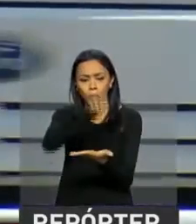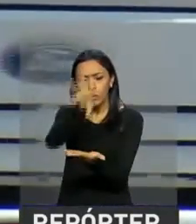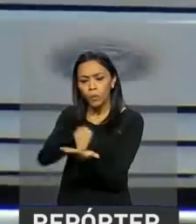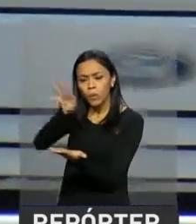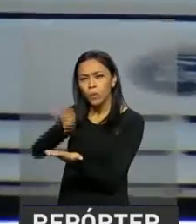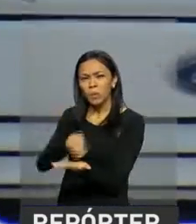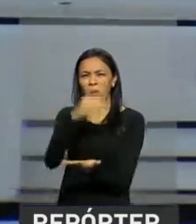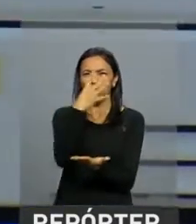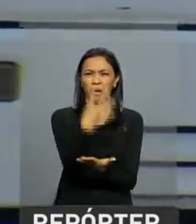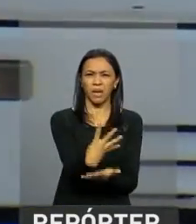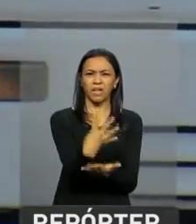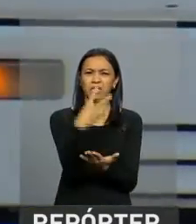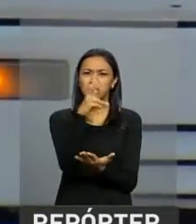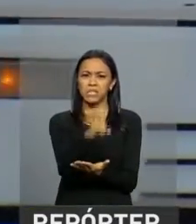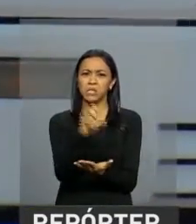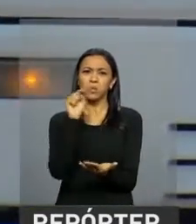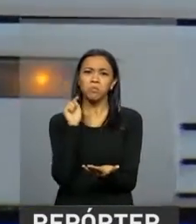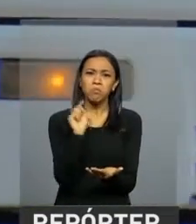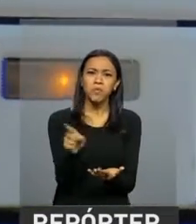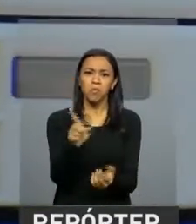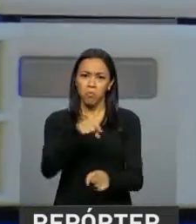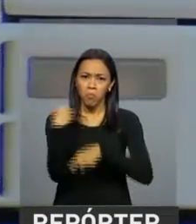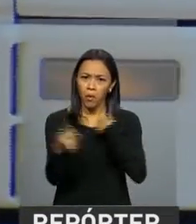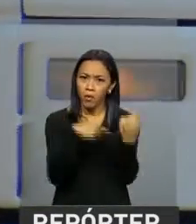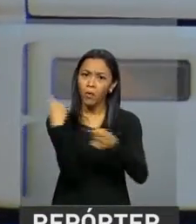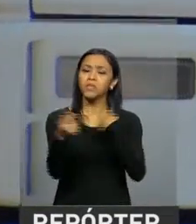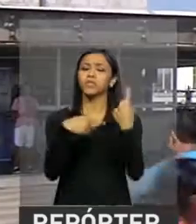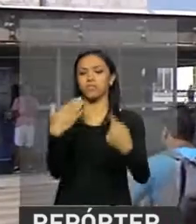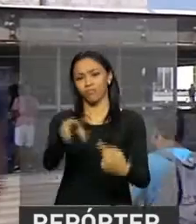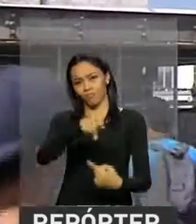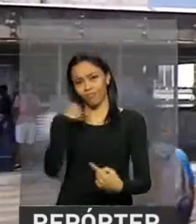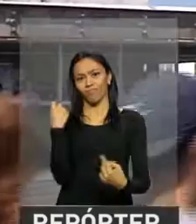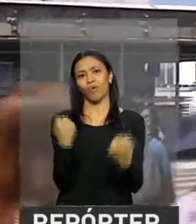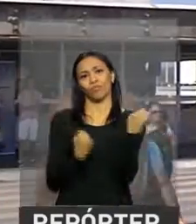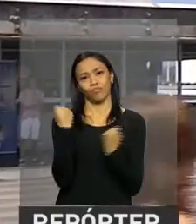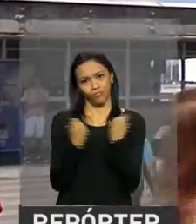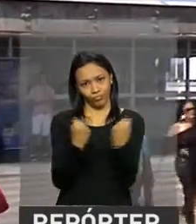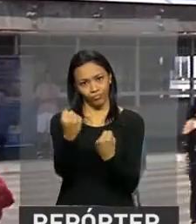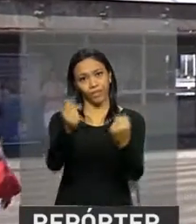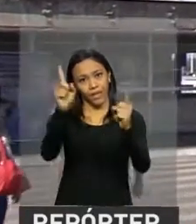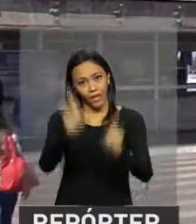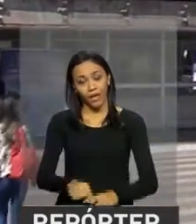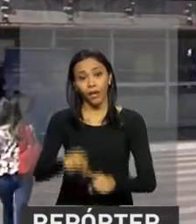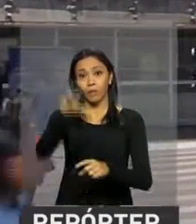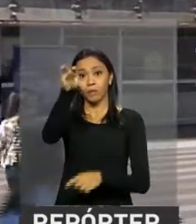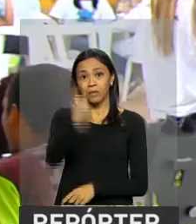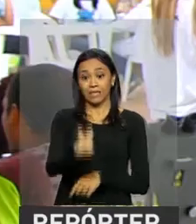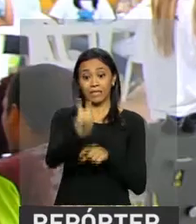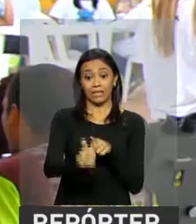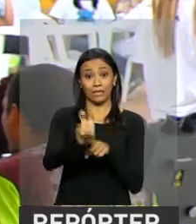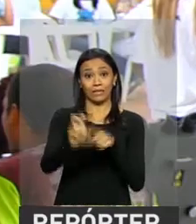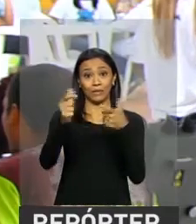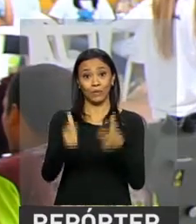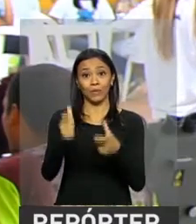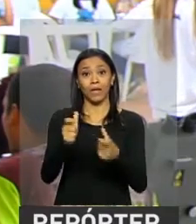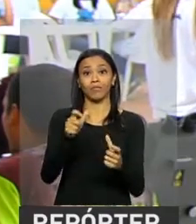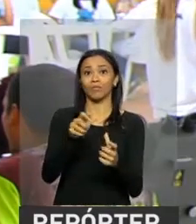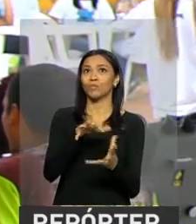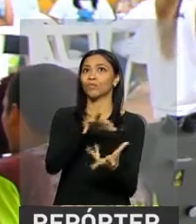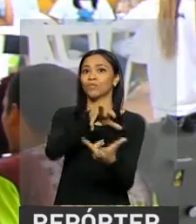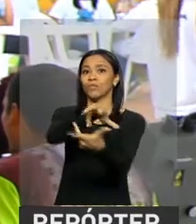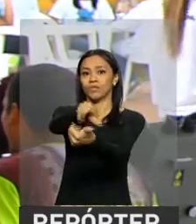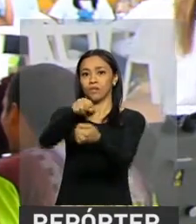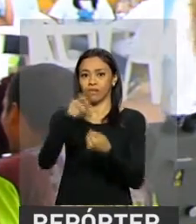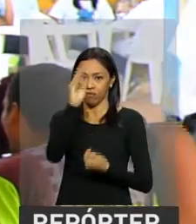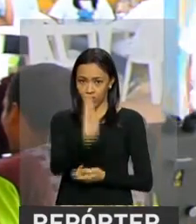mil mortes todos os anos em decorrência da imprudência no trânsito e já ocupa o quinto lugar no ranking mundial. Tem condutor que acha que dá,